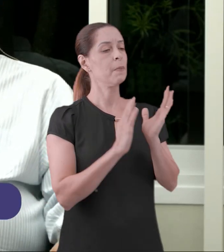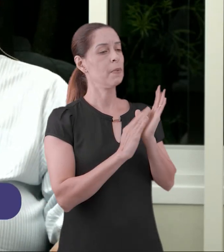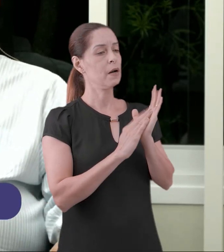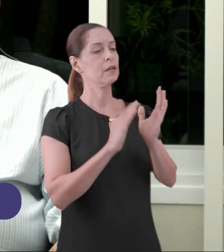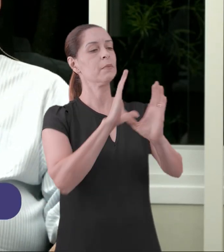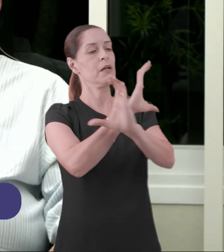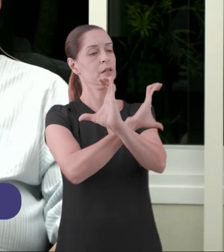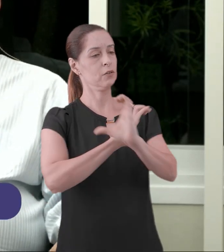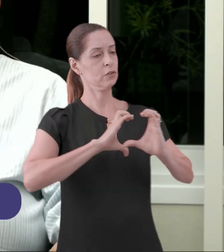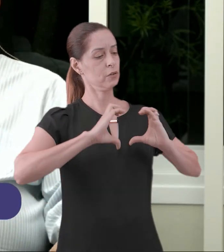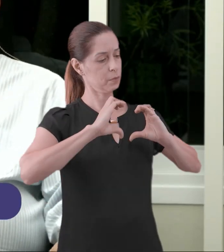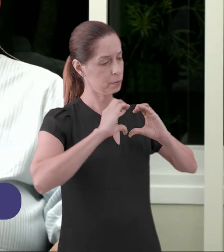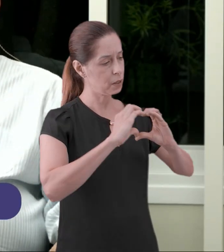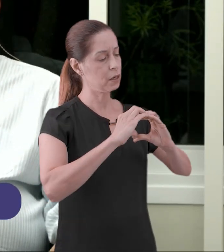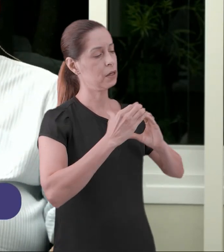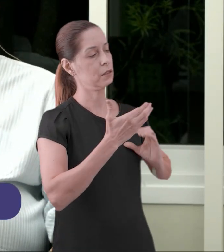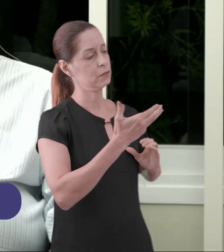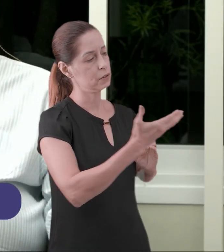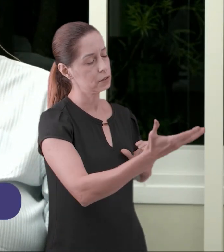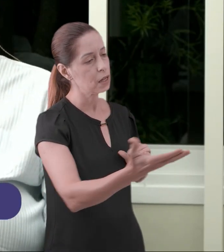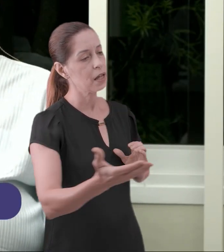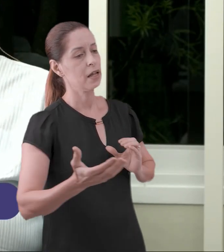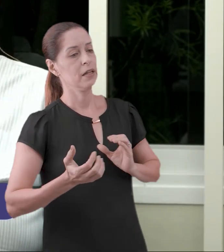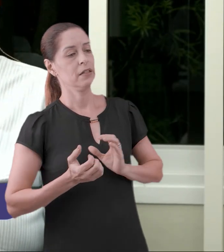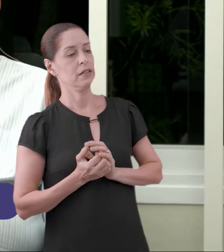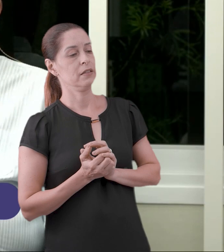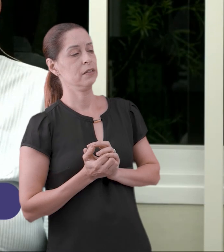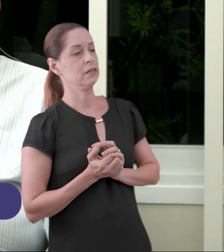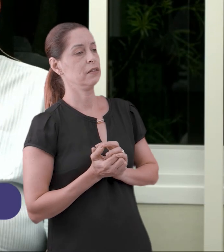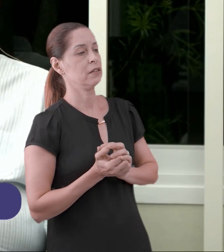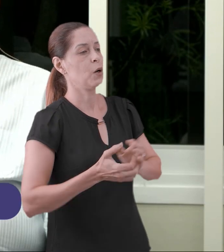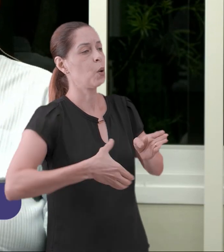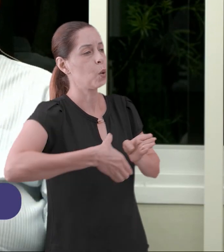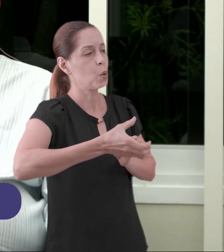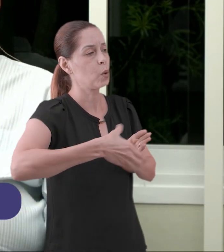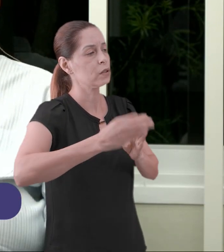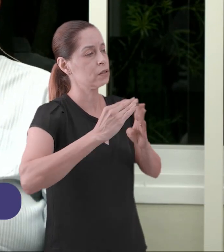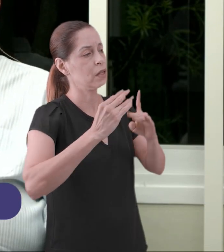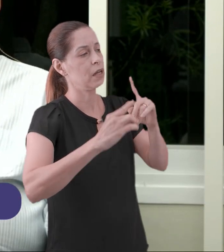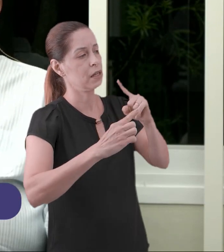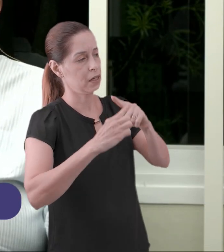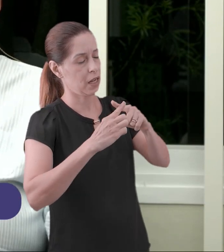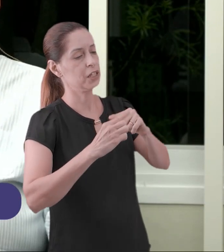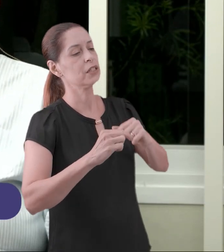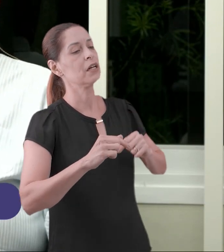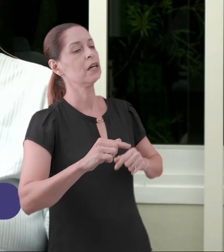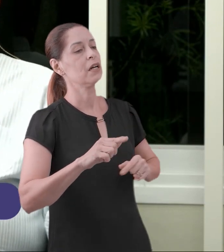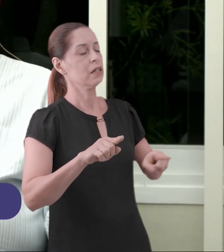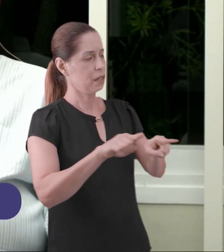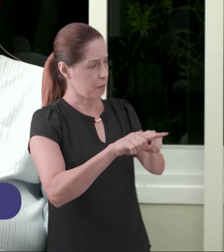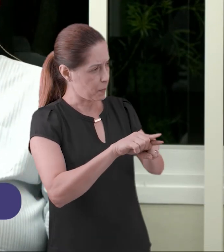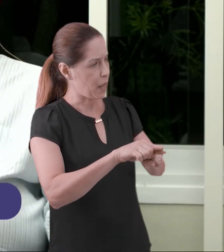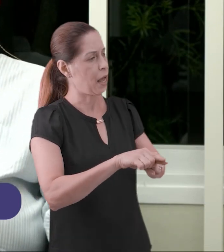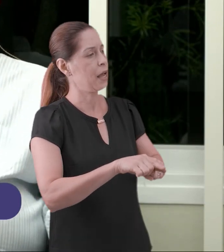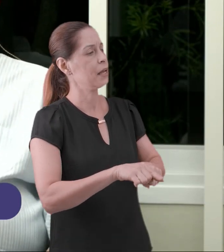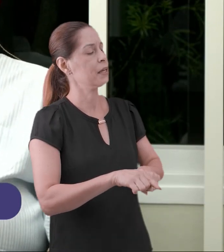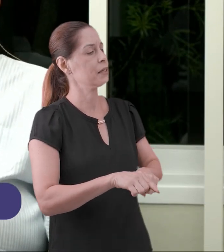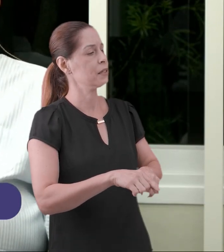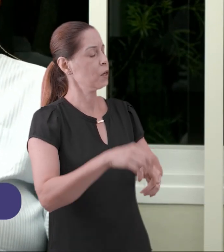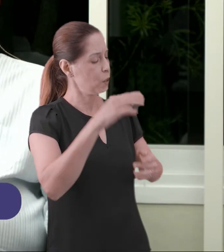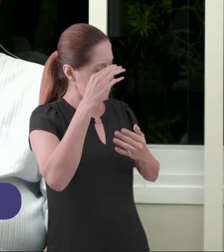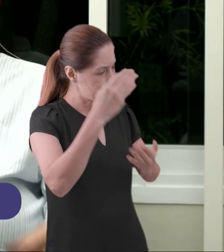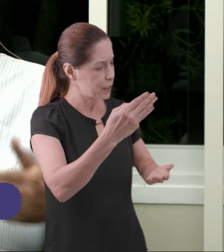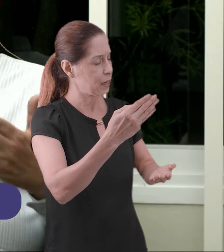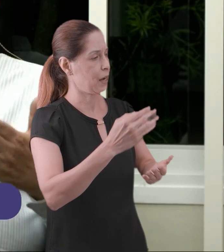esforço de vocês, o apoio irrestrito do Conselho da Igreja, da direção da Igreja, e nós estamos juntos,